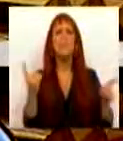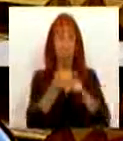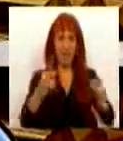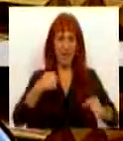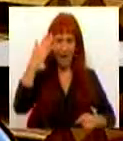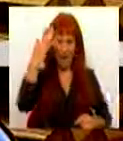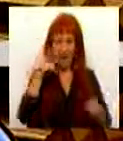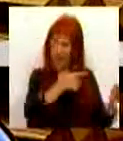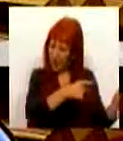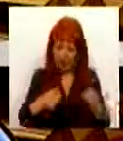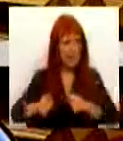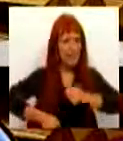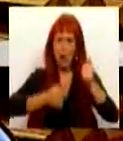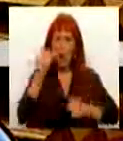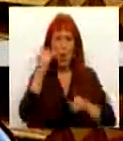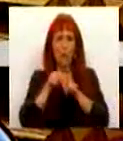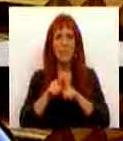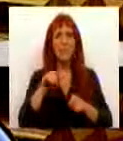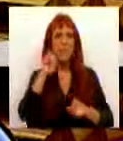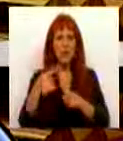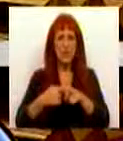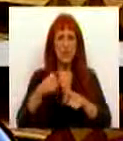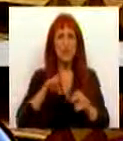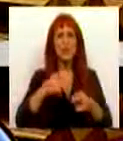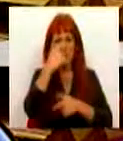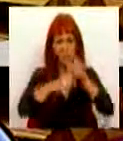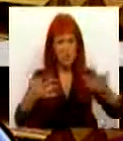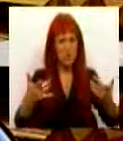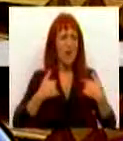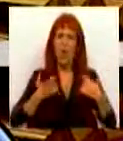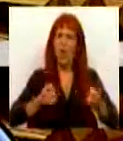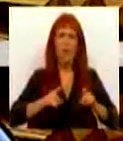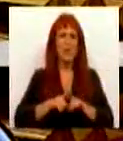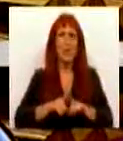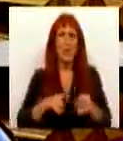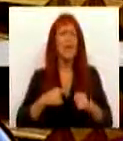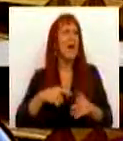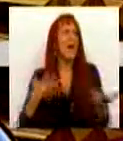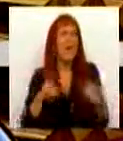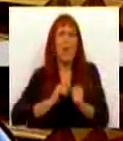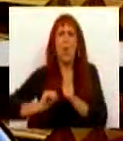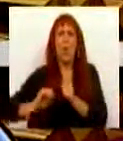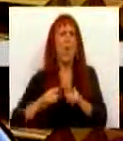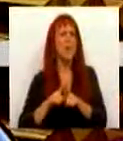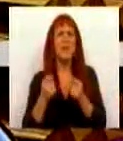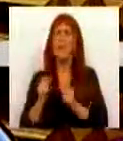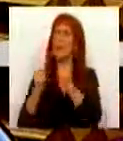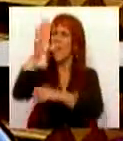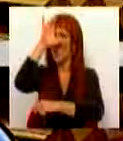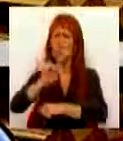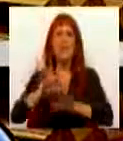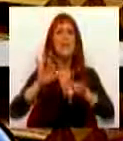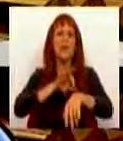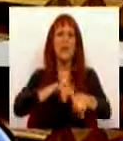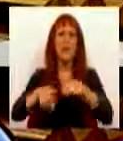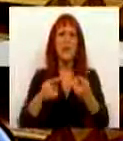porque entende que essa é a melhor maneira de defender os interesses dos contribuintes. Não temos nenhuma posição de princípio contra a nacionalização. Quero terminar, e